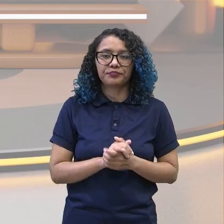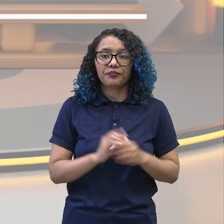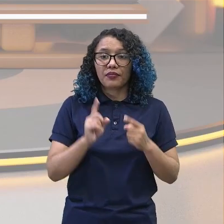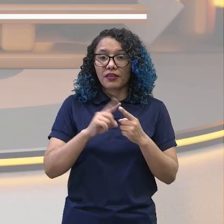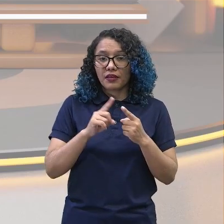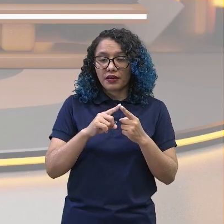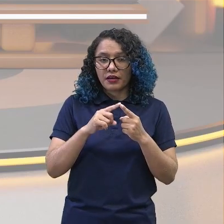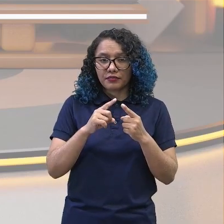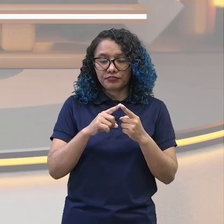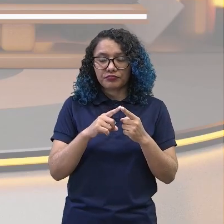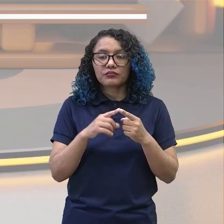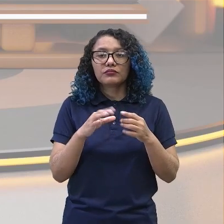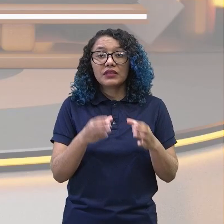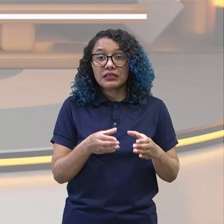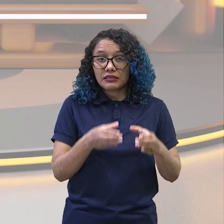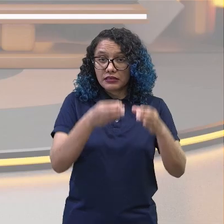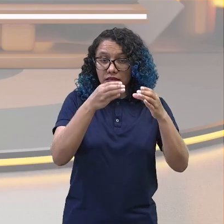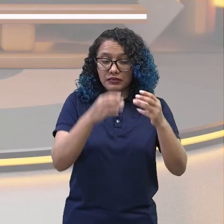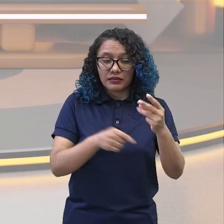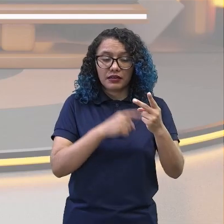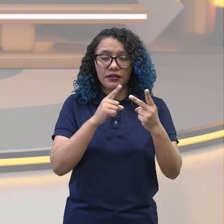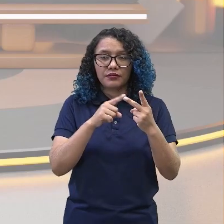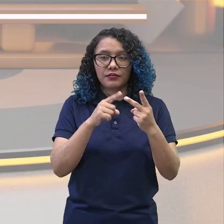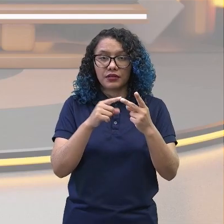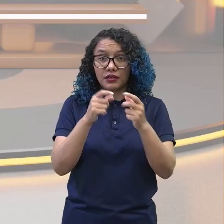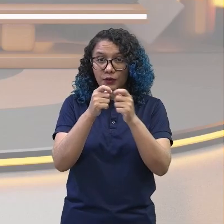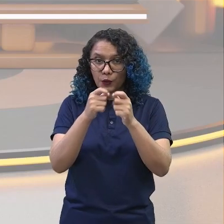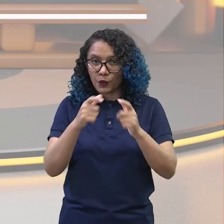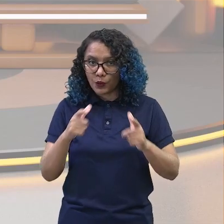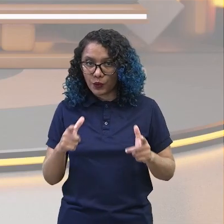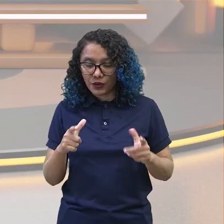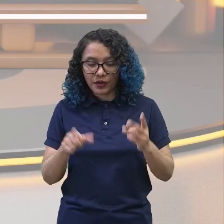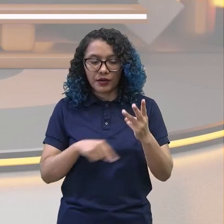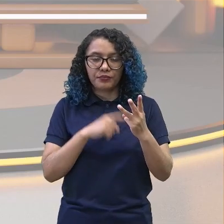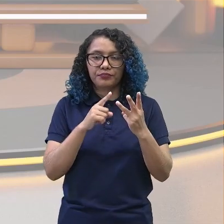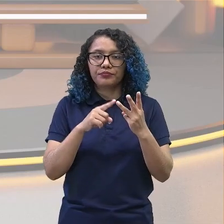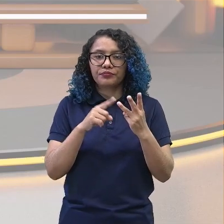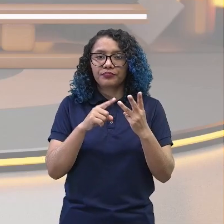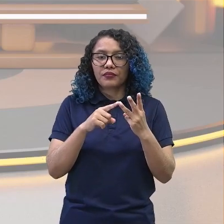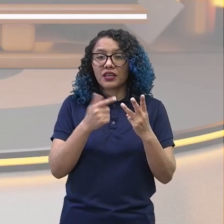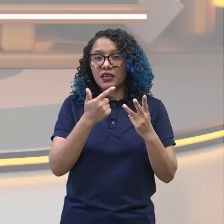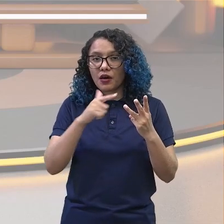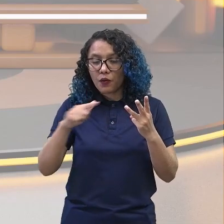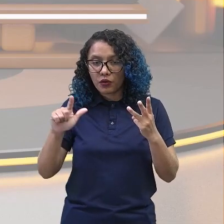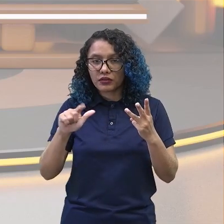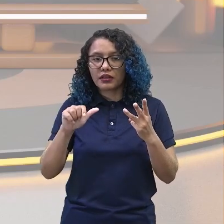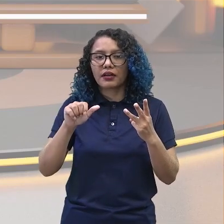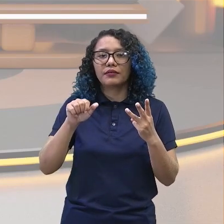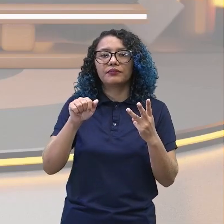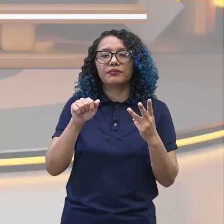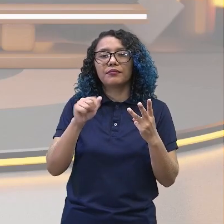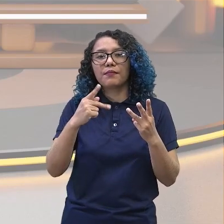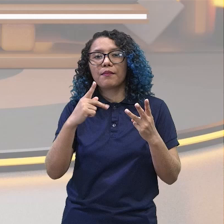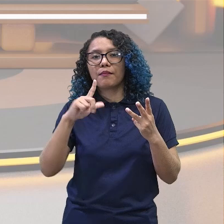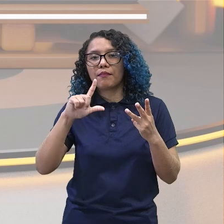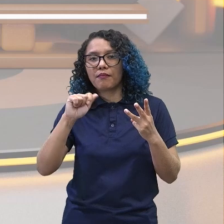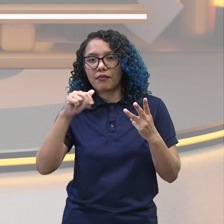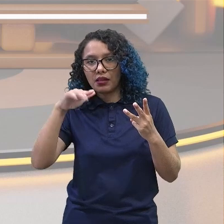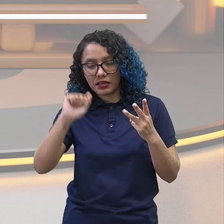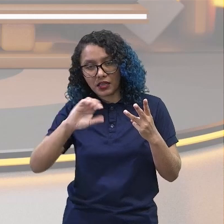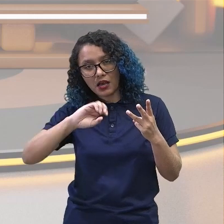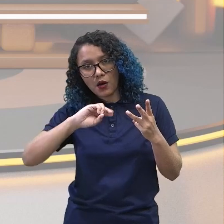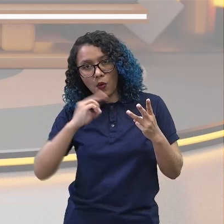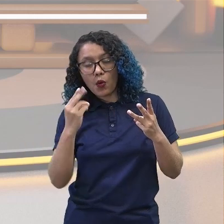cartográficas: as projeções cilíndricas, as projeções cônicas, as projeções plana, que também podem